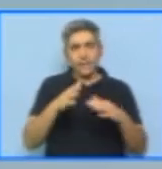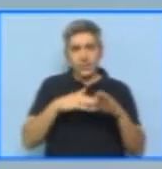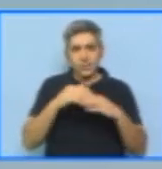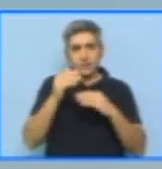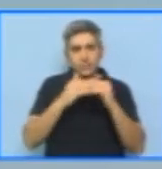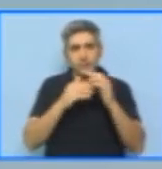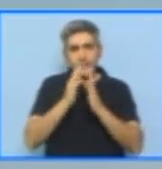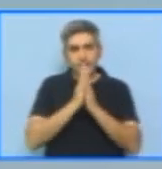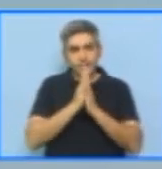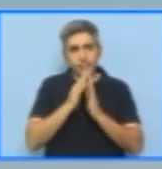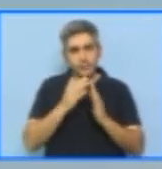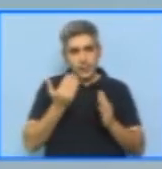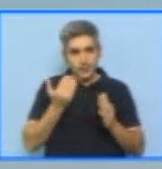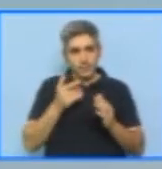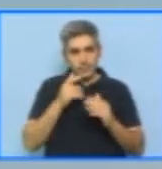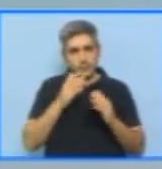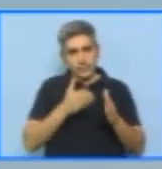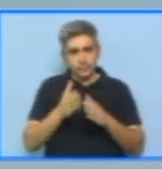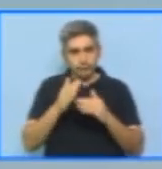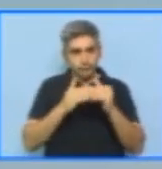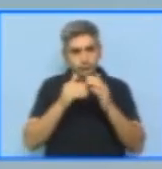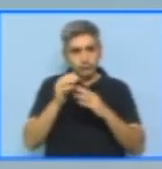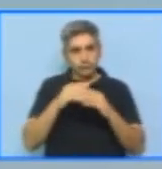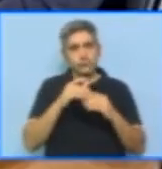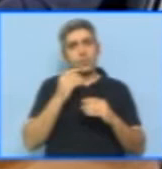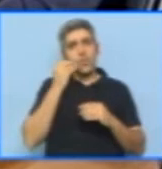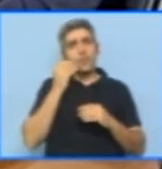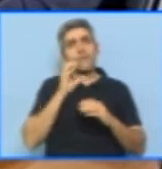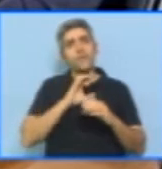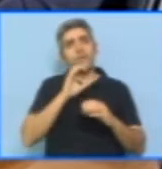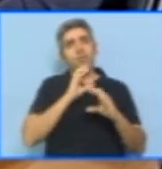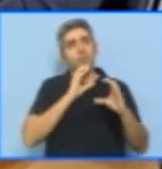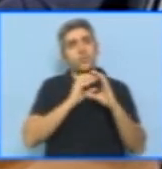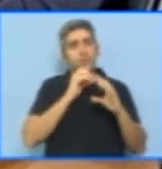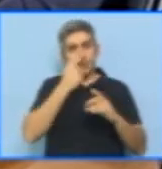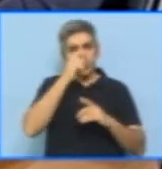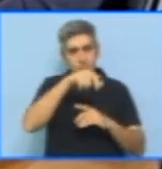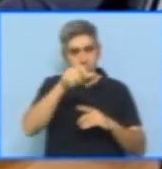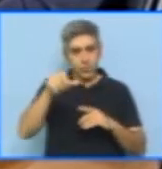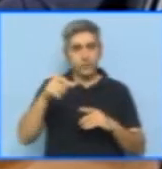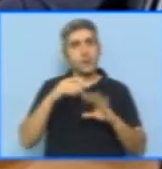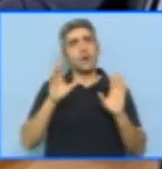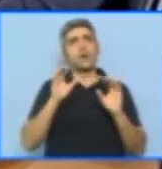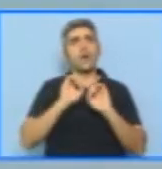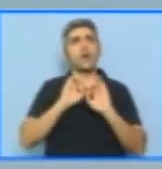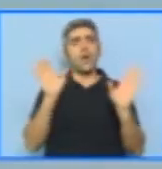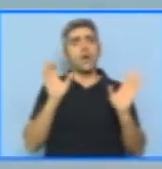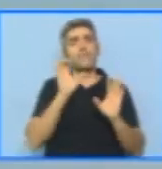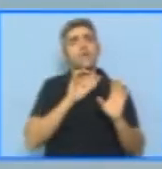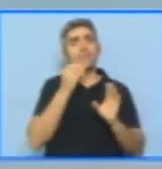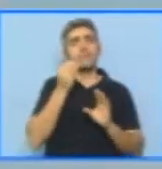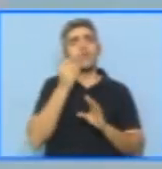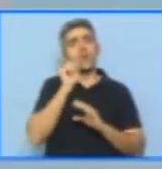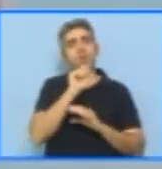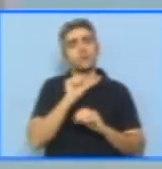por parte da Igreja, no sentido de aperfeiçoar a forma de comunicar com os homens, sabendo que a forma por excelência da Igreja comunicar com os homens e difundir a